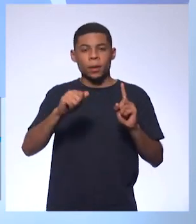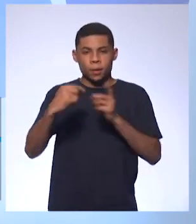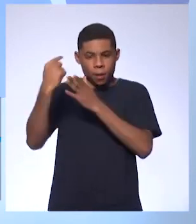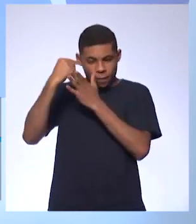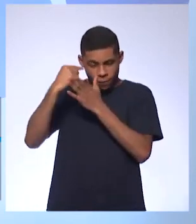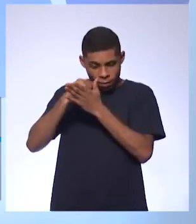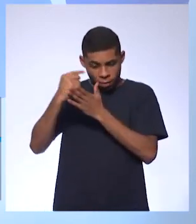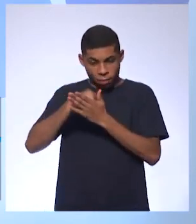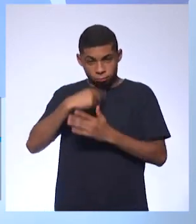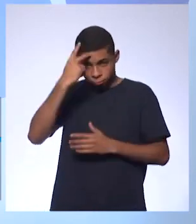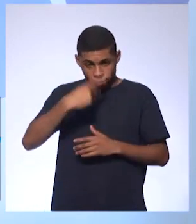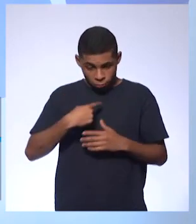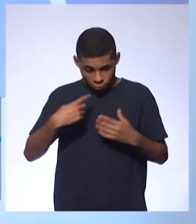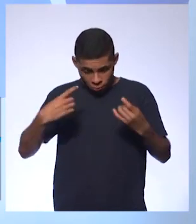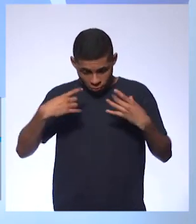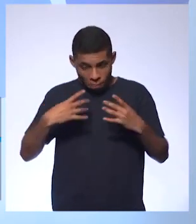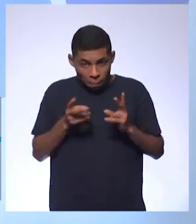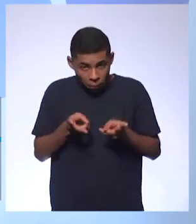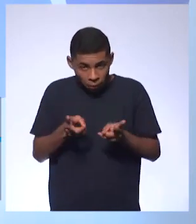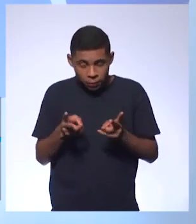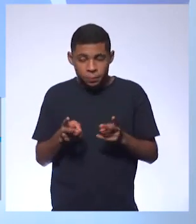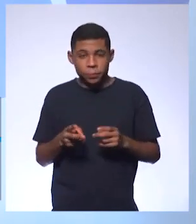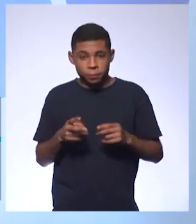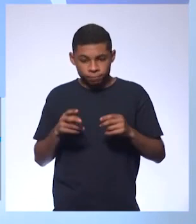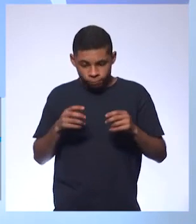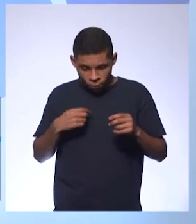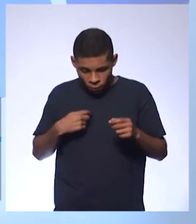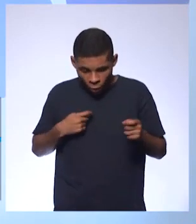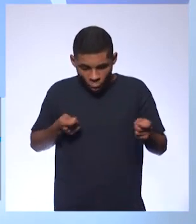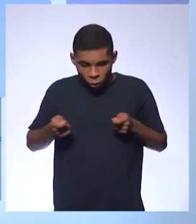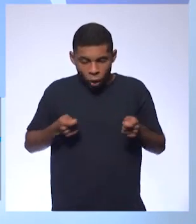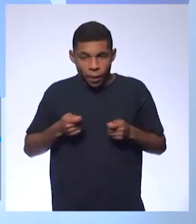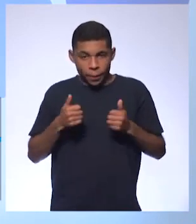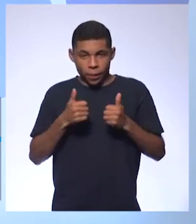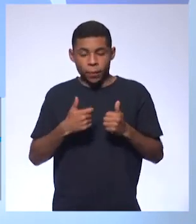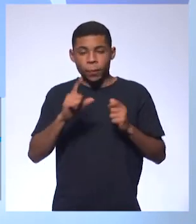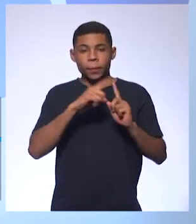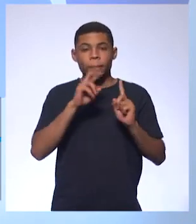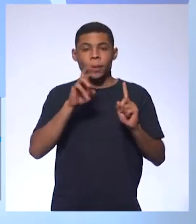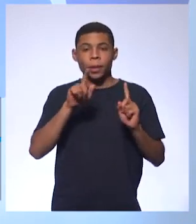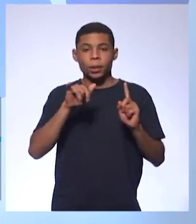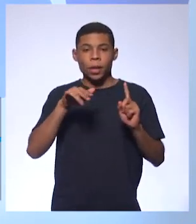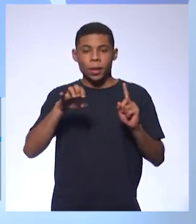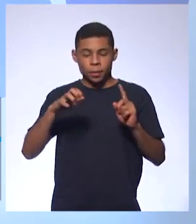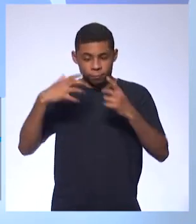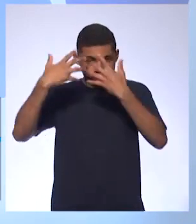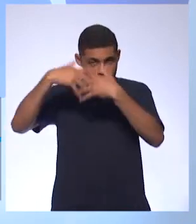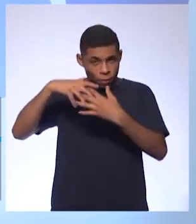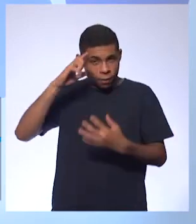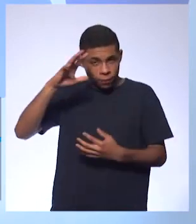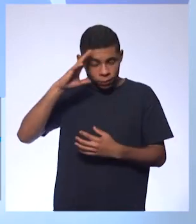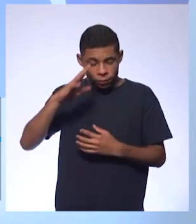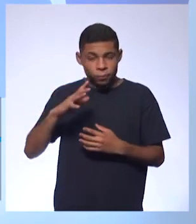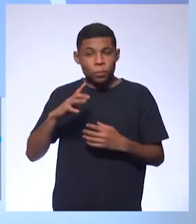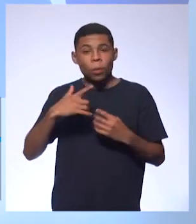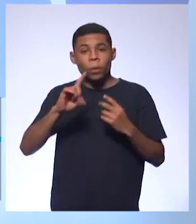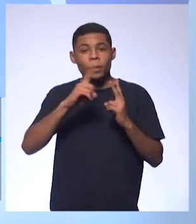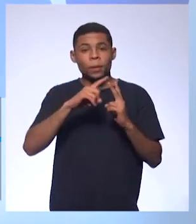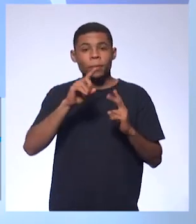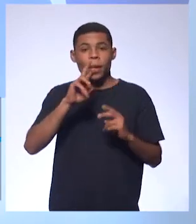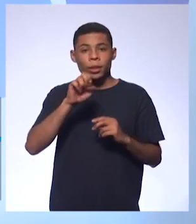próprio, monitorar seu desenvolvimento. A professora Regiane citou reflexão. Professora Cristina,